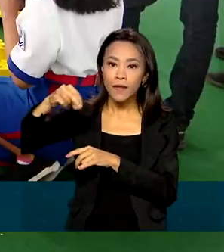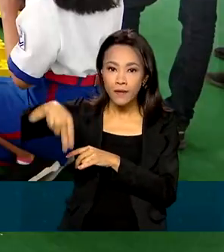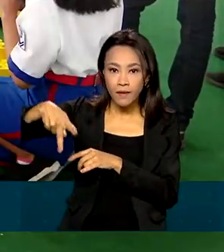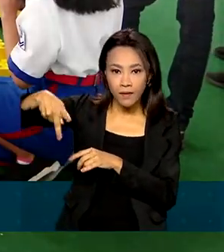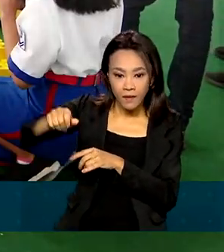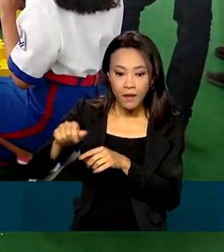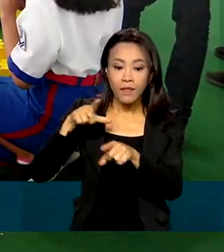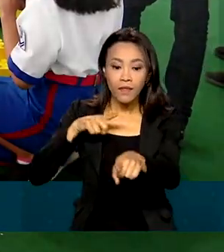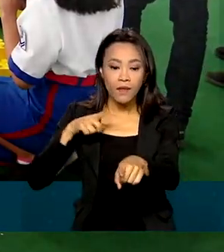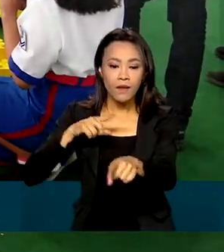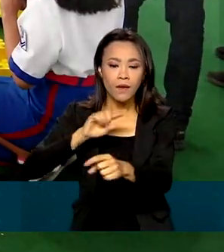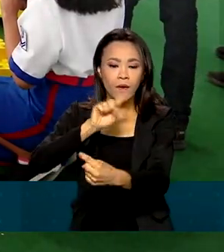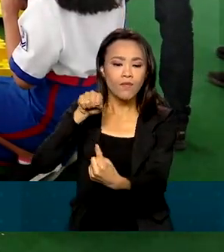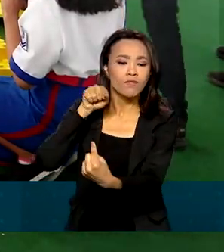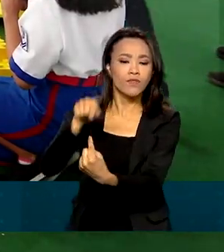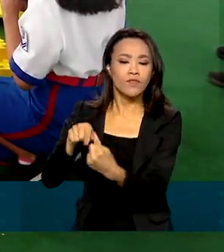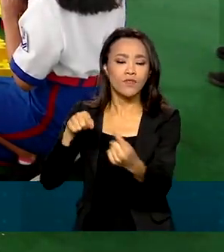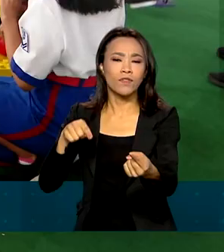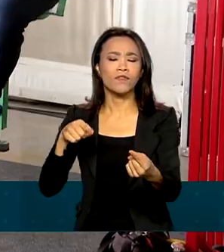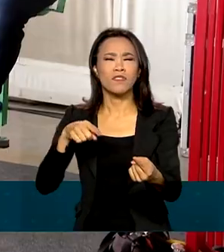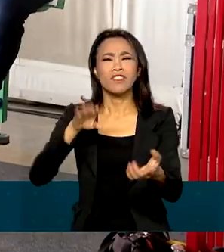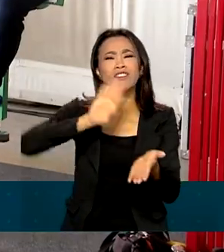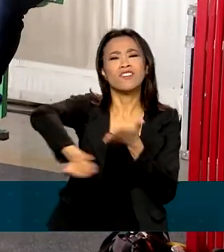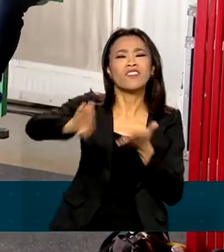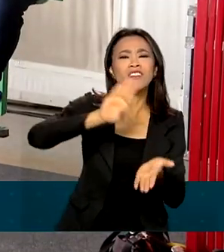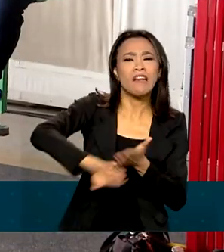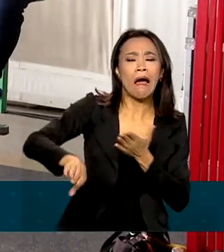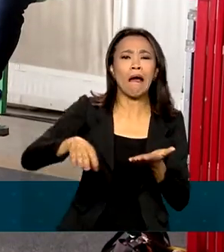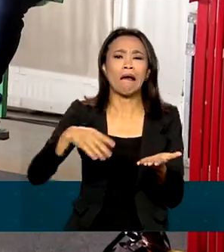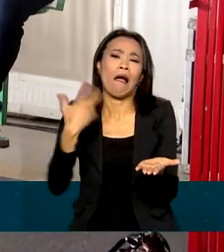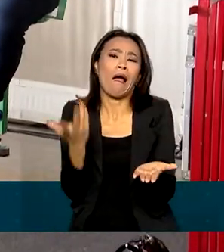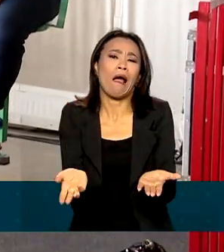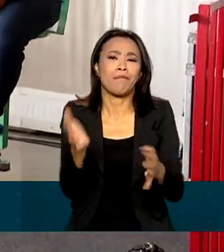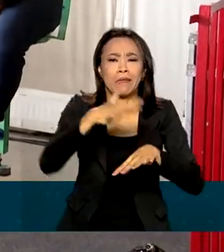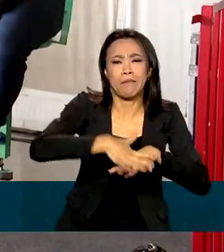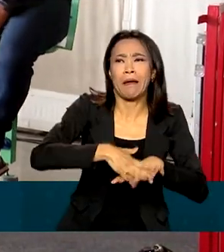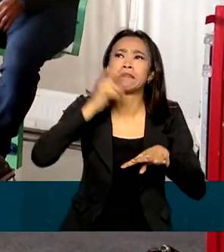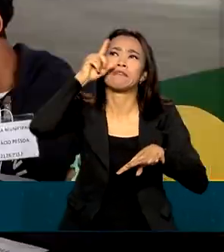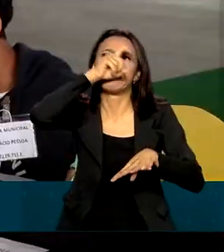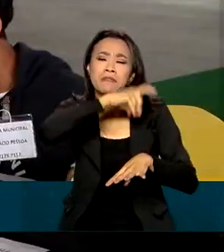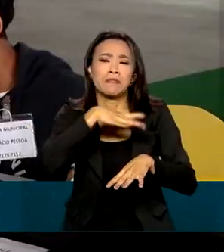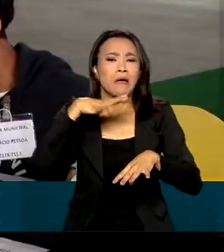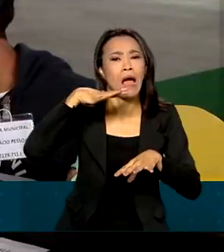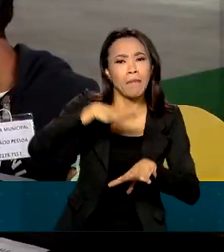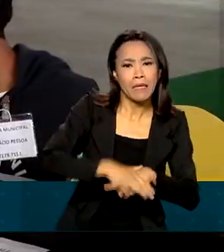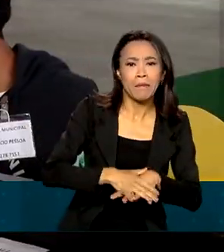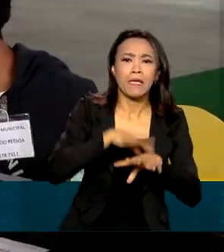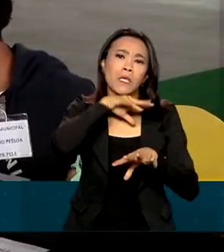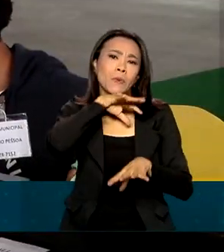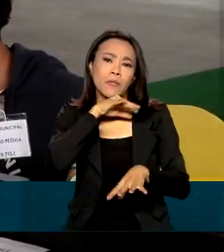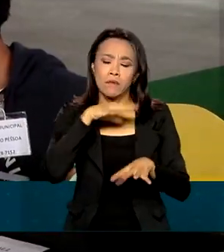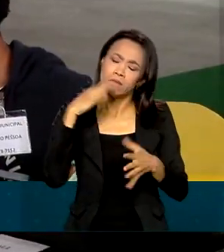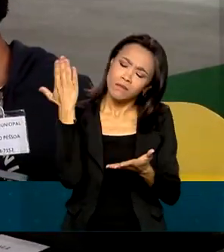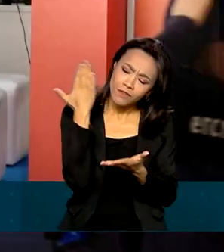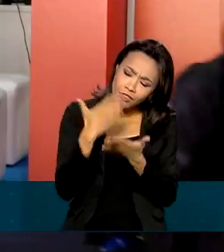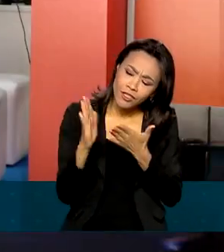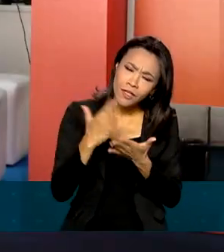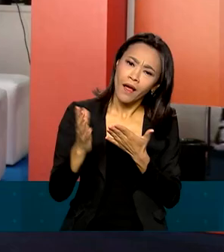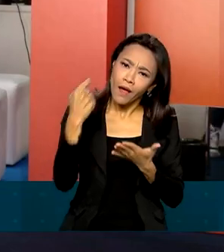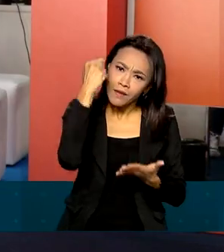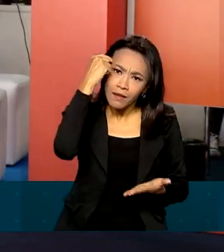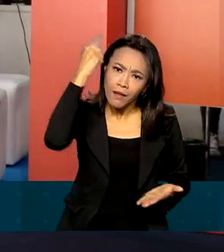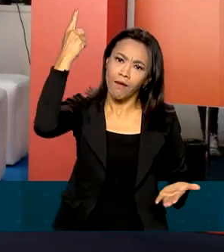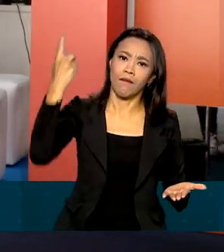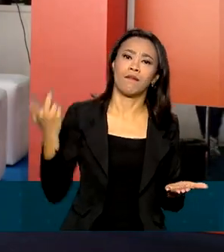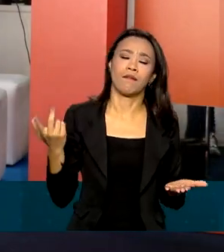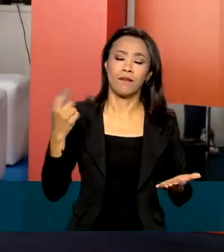evento com o objetivo de desmistificar esse bicho-papão, uma disciplina considerada vilã para muitas pessoas. Ao